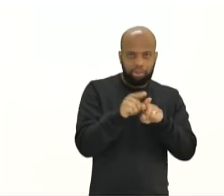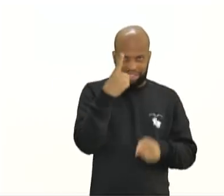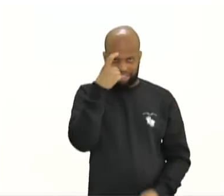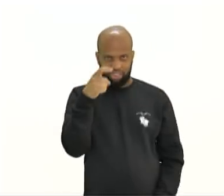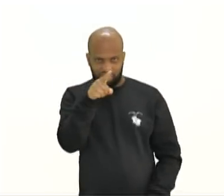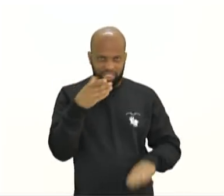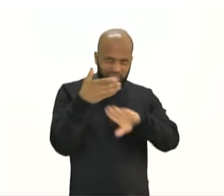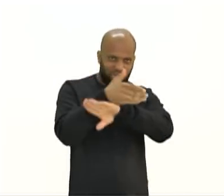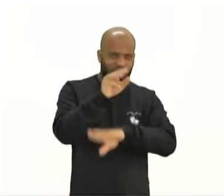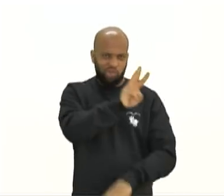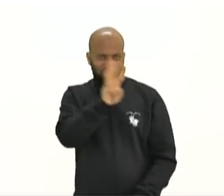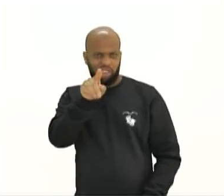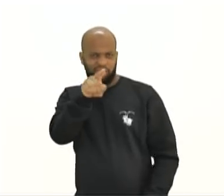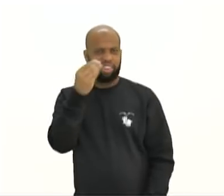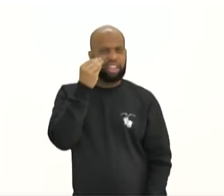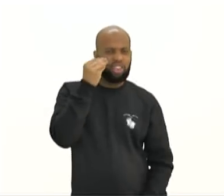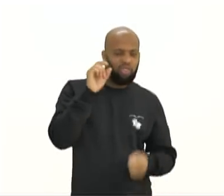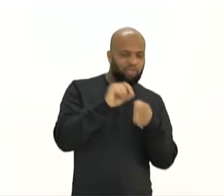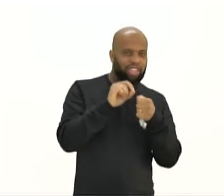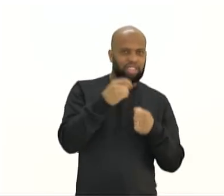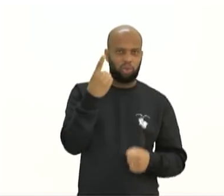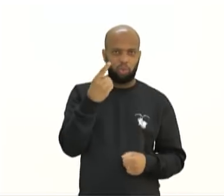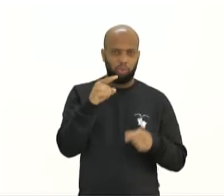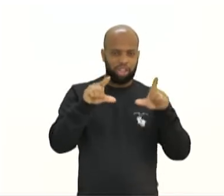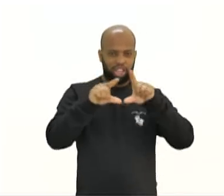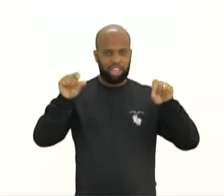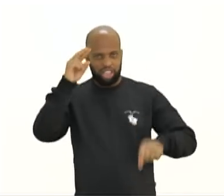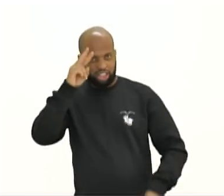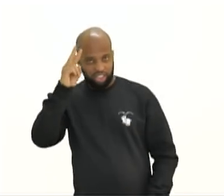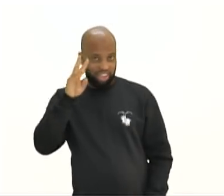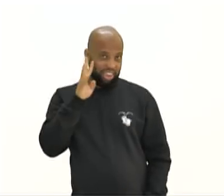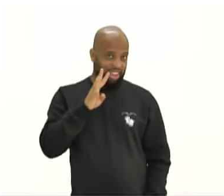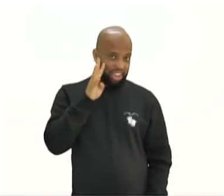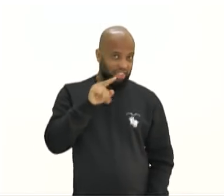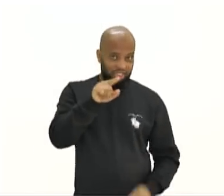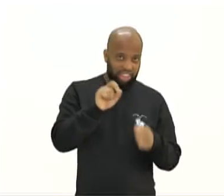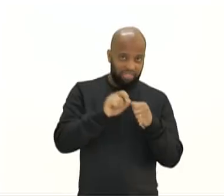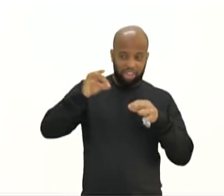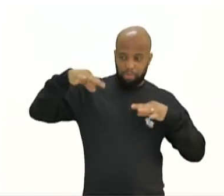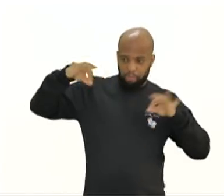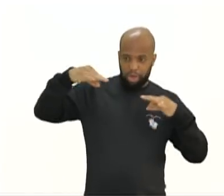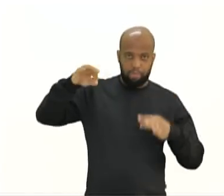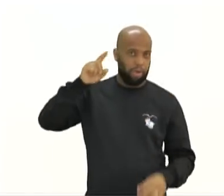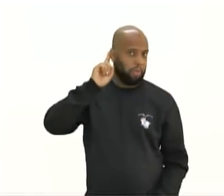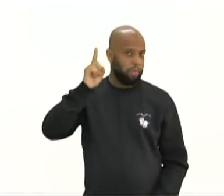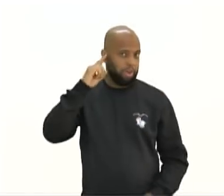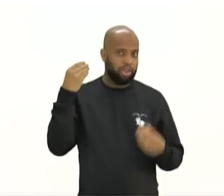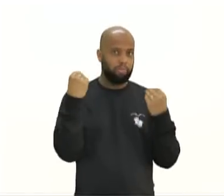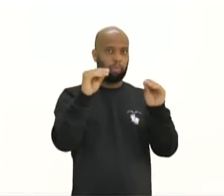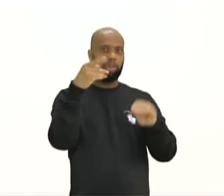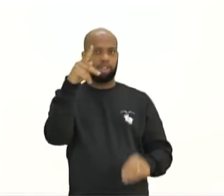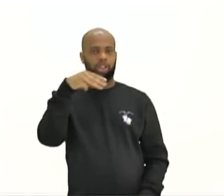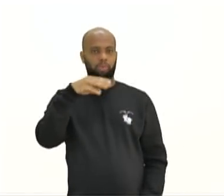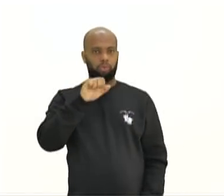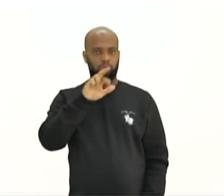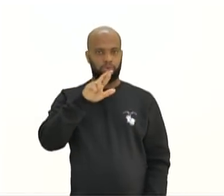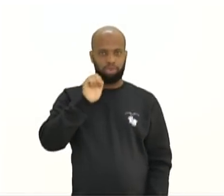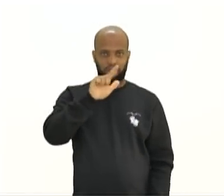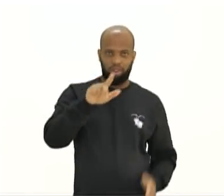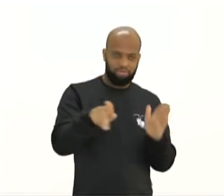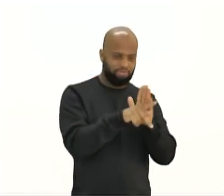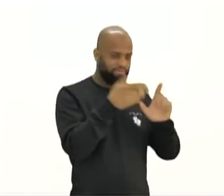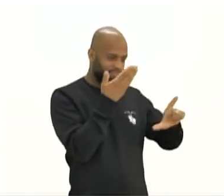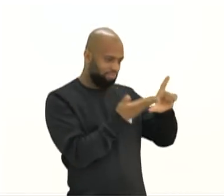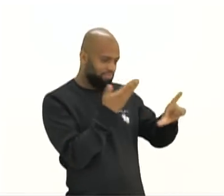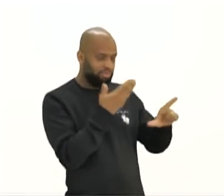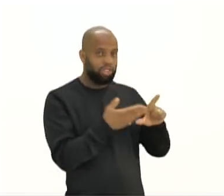entrou naquele site, você tentou fazer uma tirinha, ficou legal? Como é que você fez? Fez uma folha sulfite? Postou lá no mural? Ótimo! Falamos